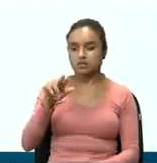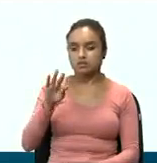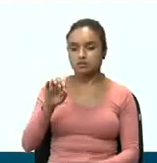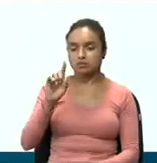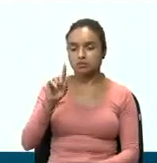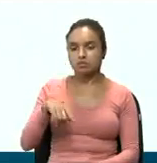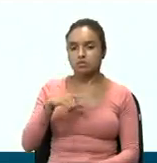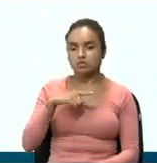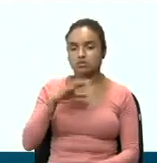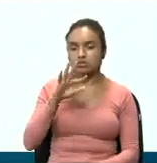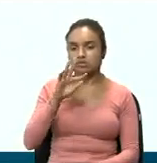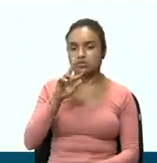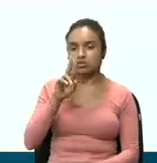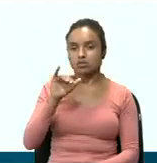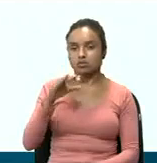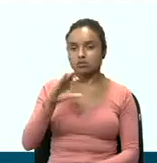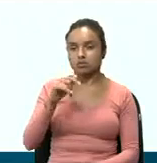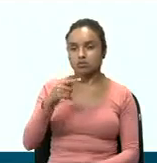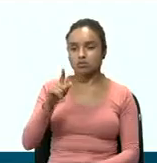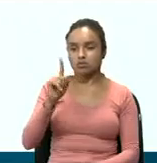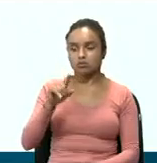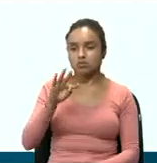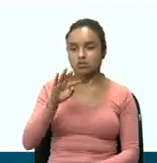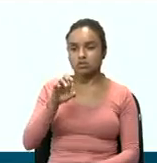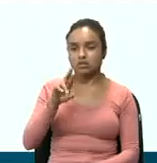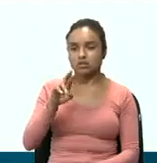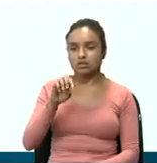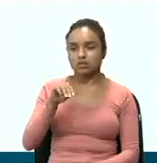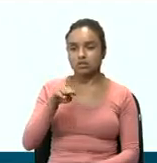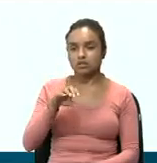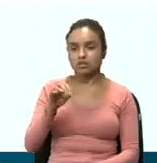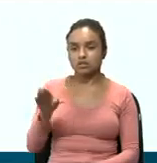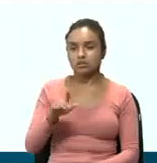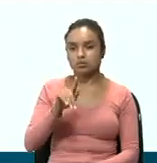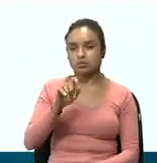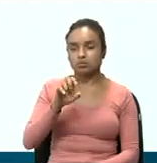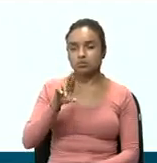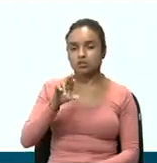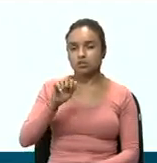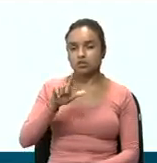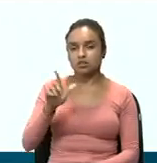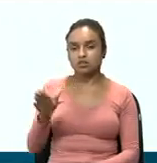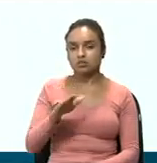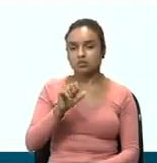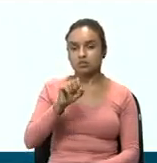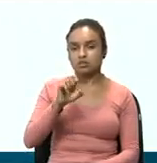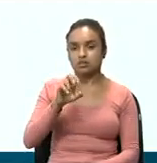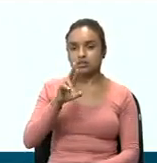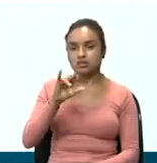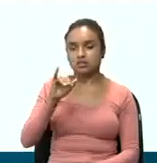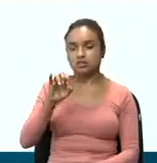ter, então, a função associada ao termo geral dessa série, ela tem que ser